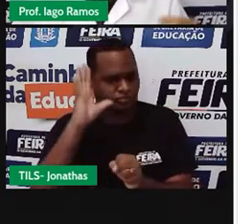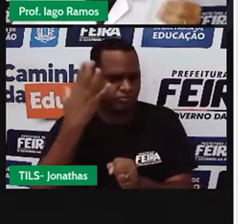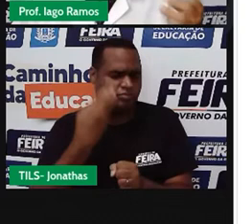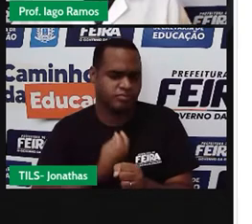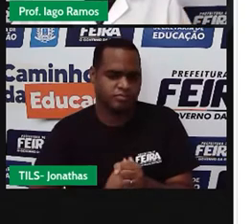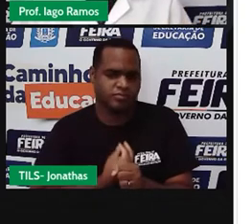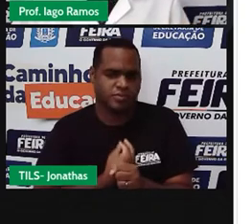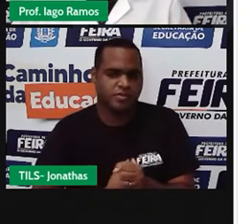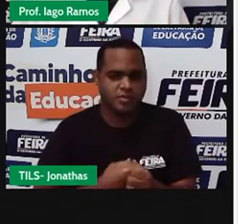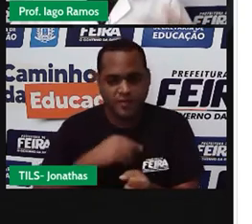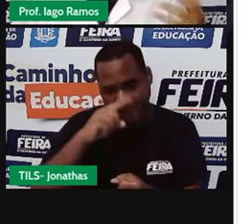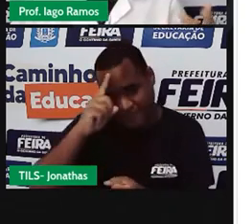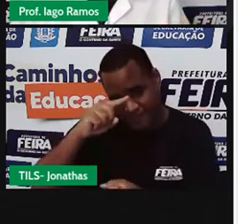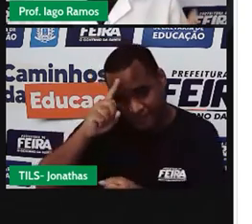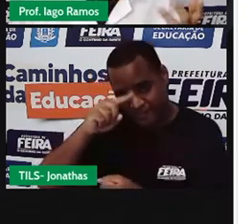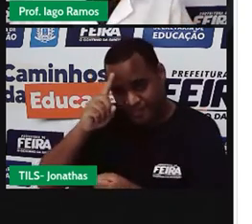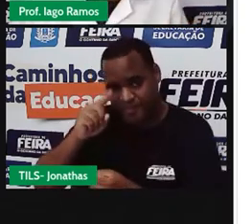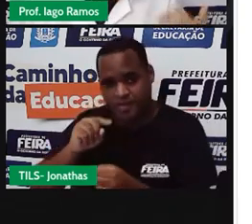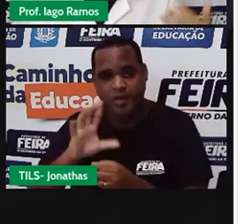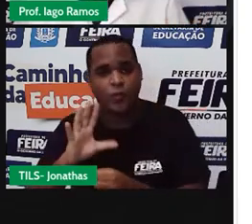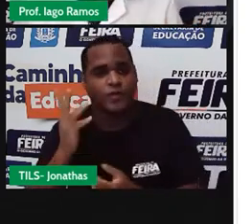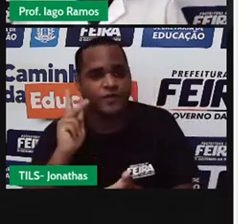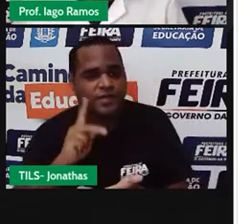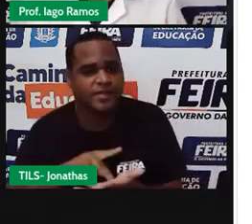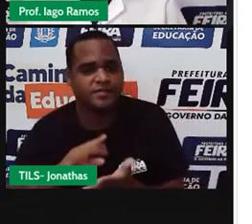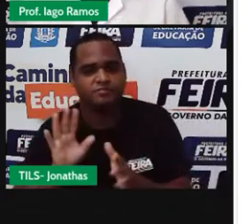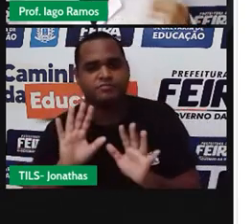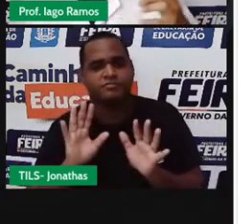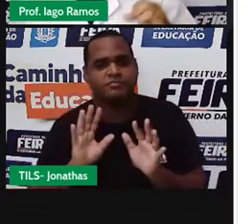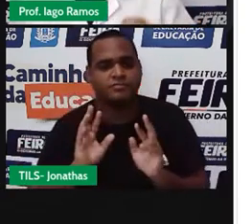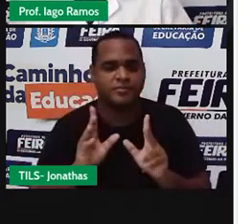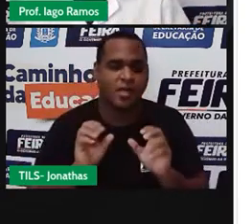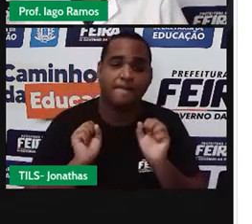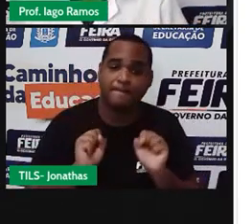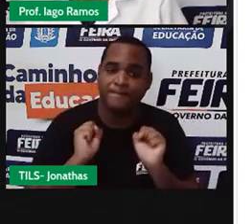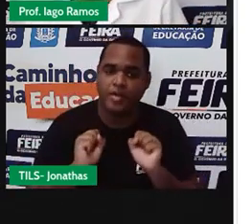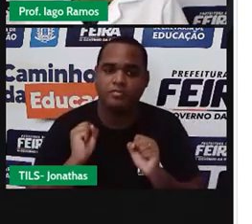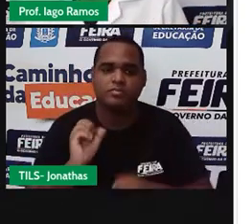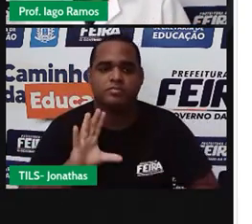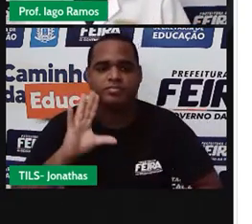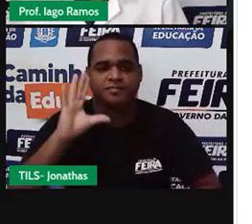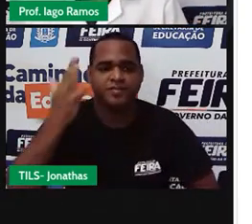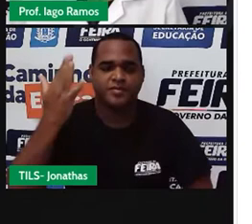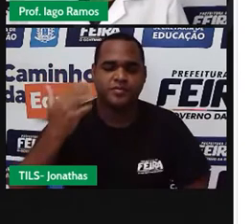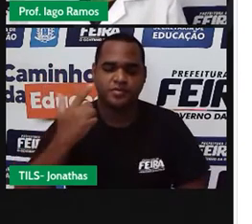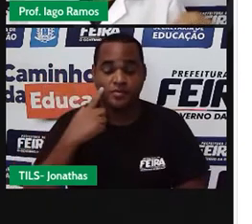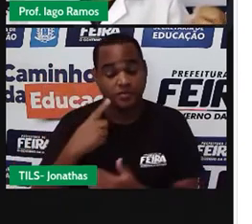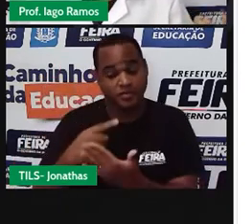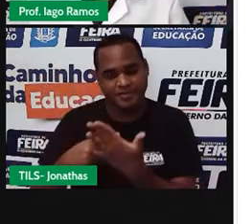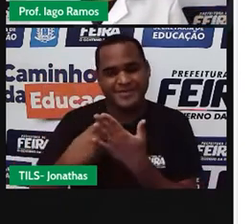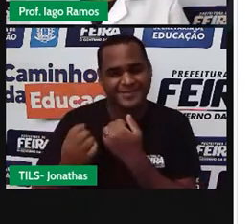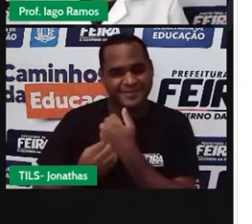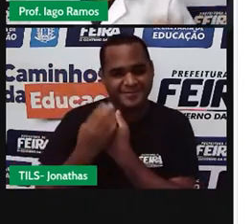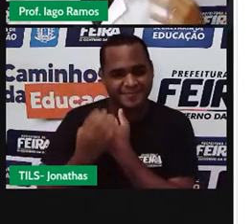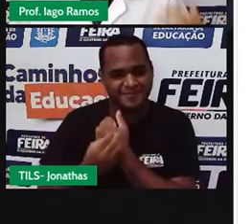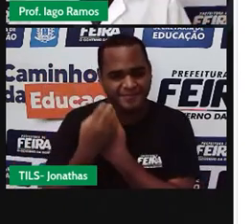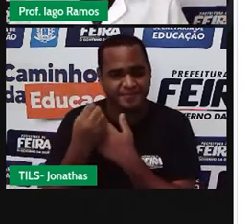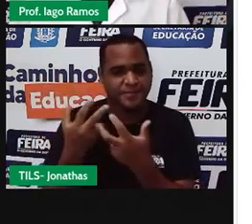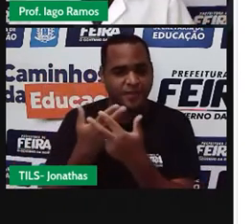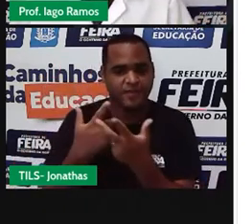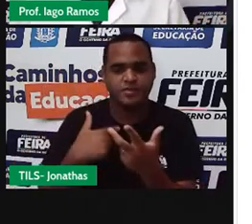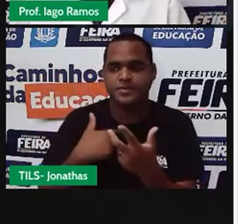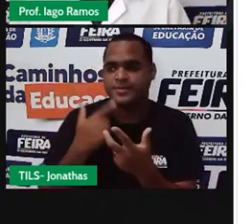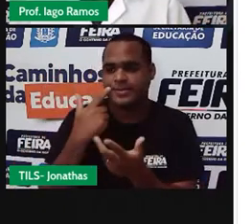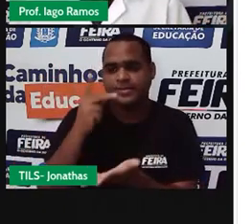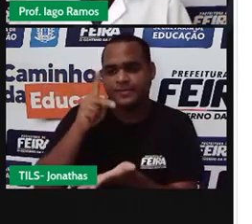situação inventada não aconteceu no mundo real Mas como eu sempre digo essas situações inventadas